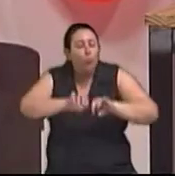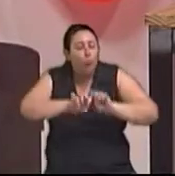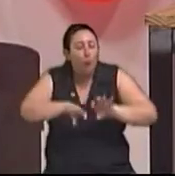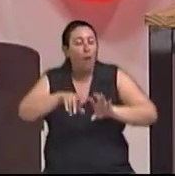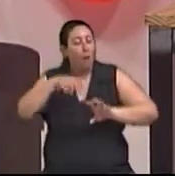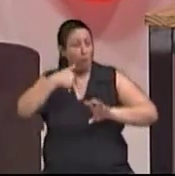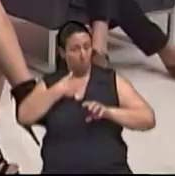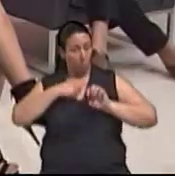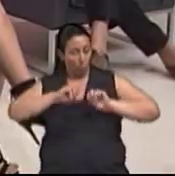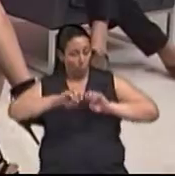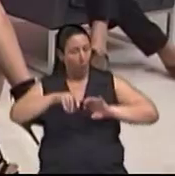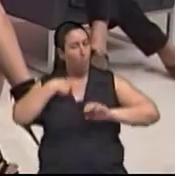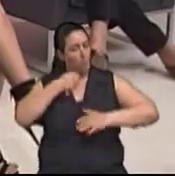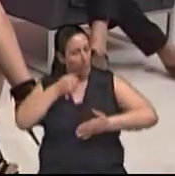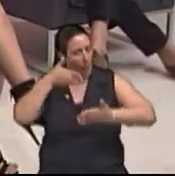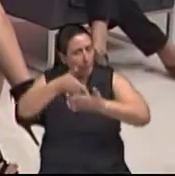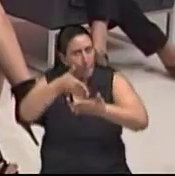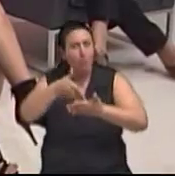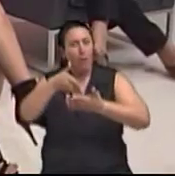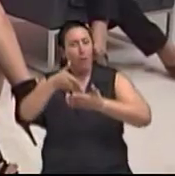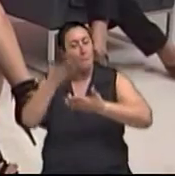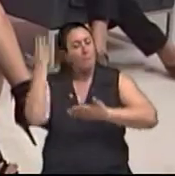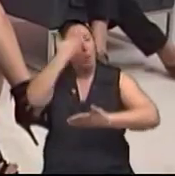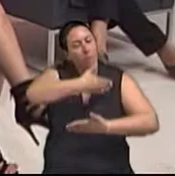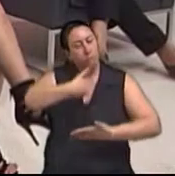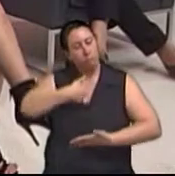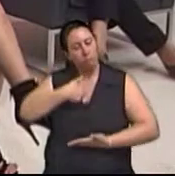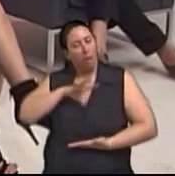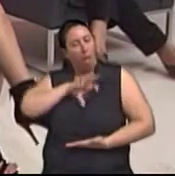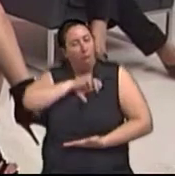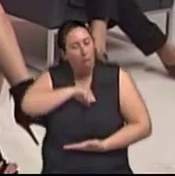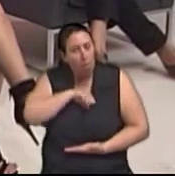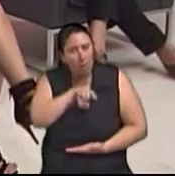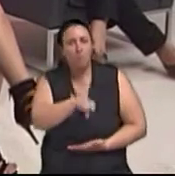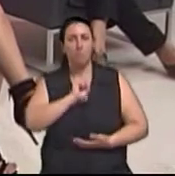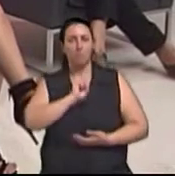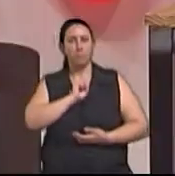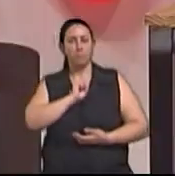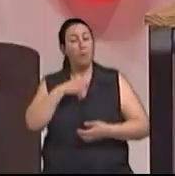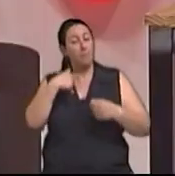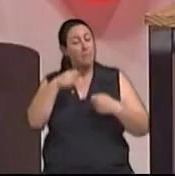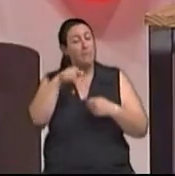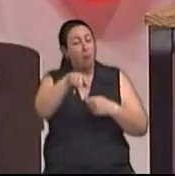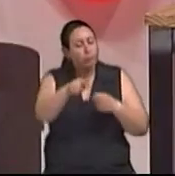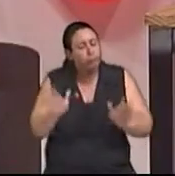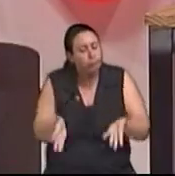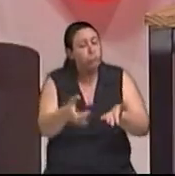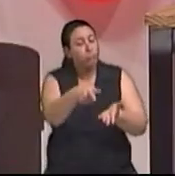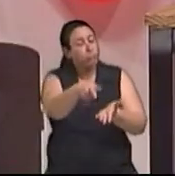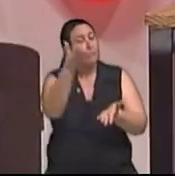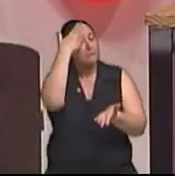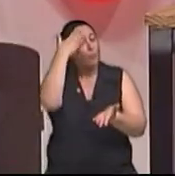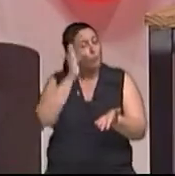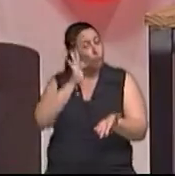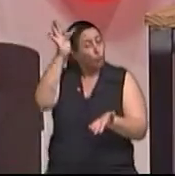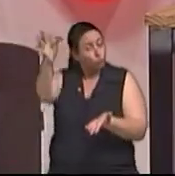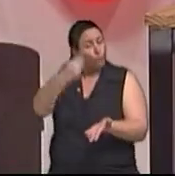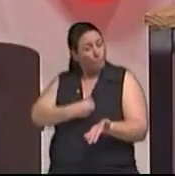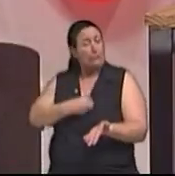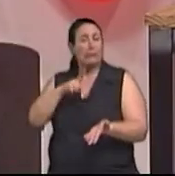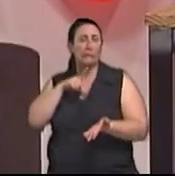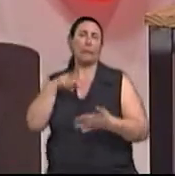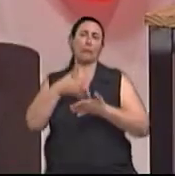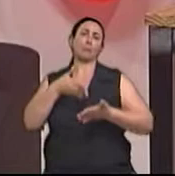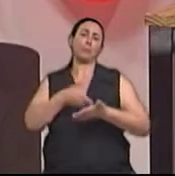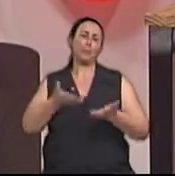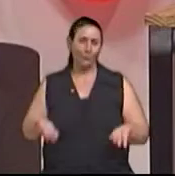aprender sobre amor e limite é também uma forma de entender os limites da vida inclusive é próprio limite